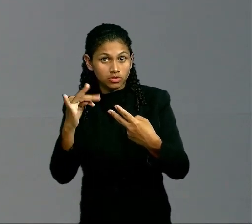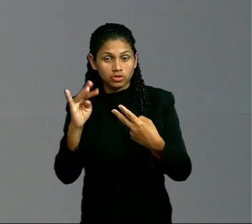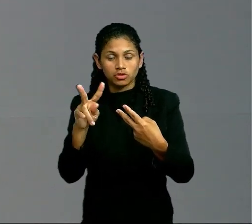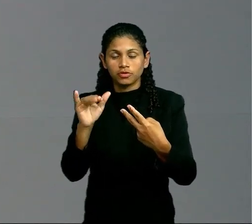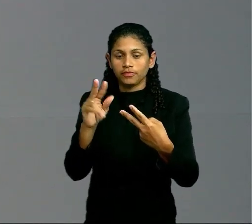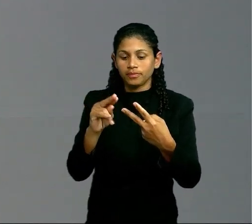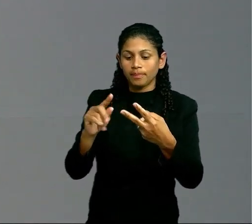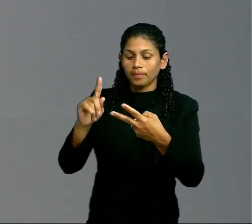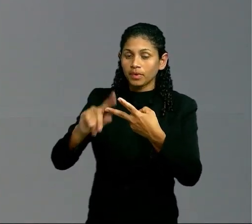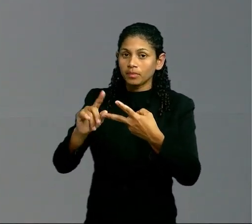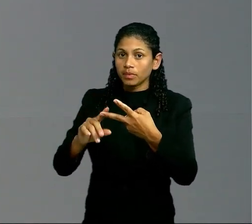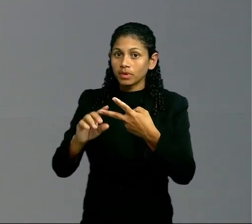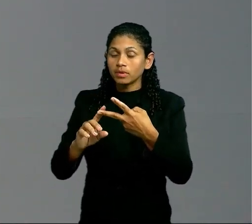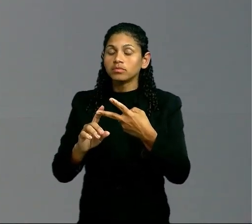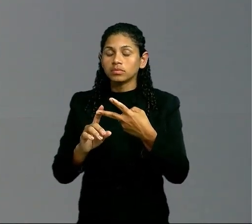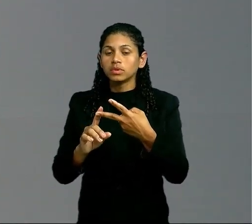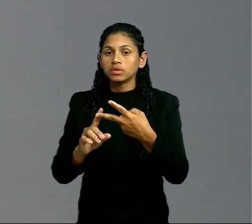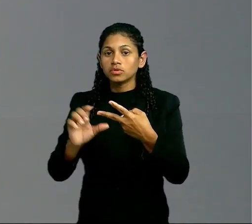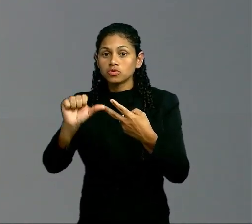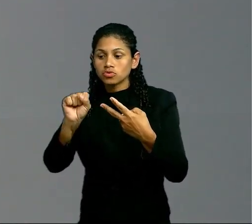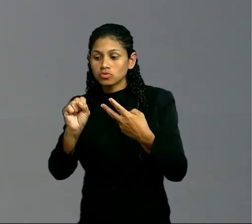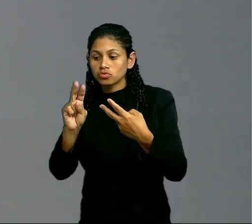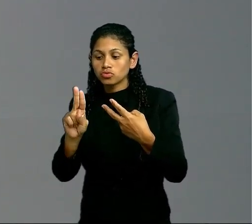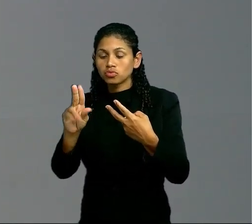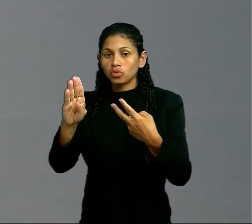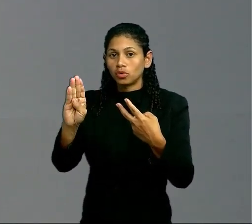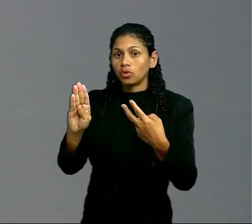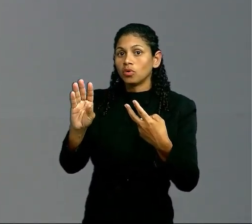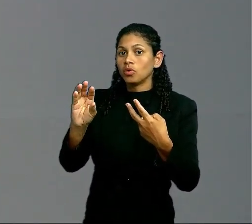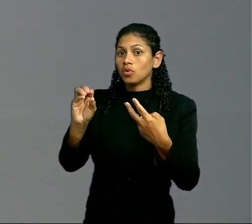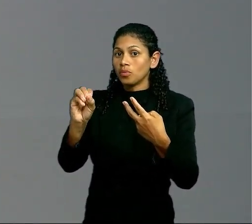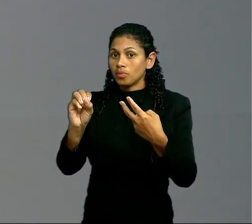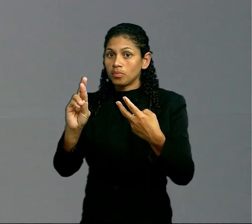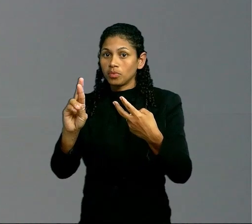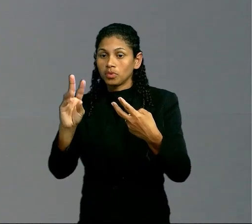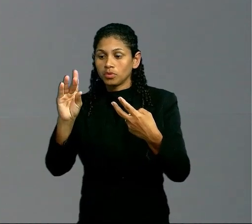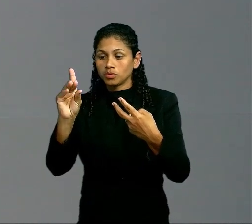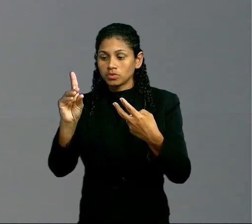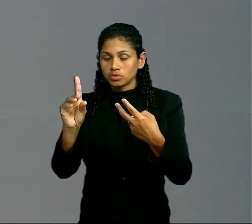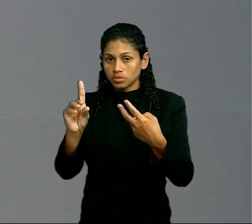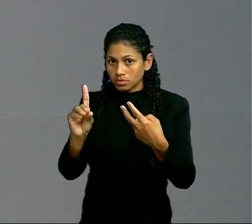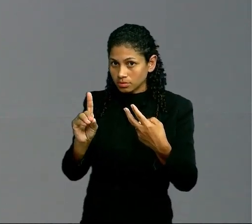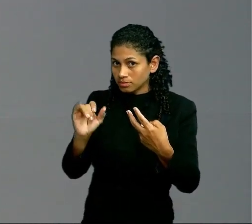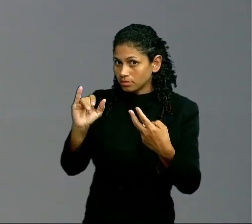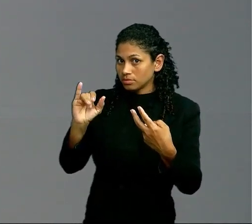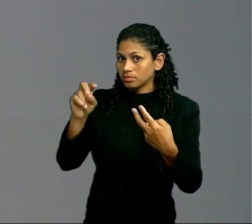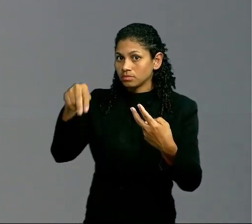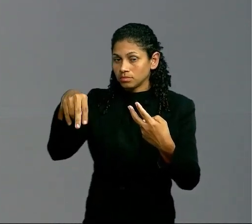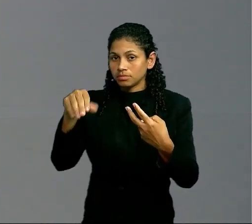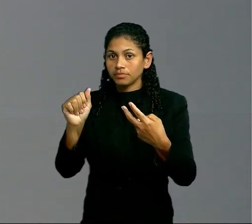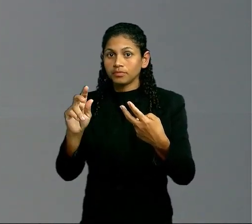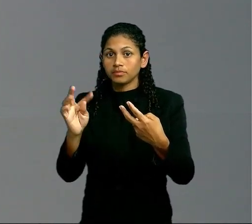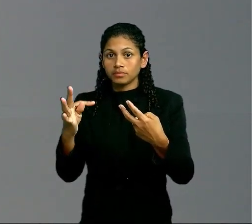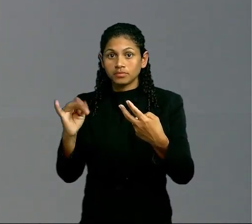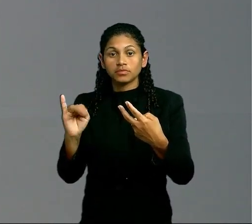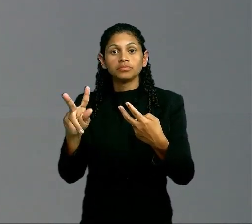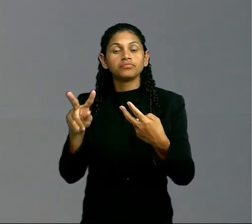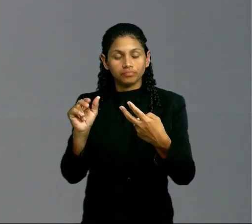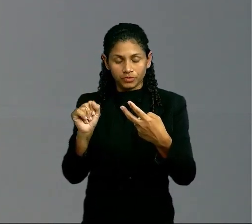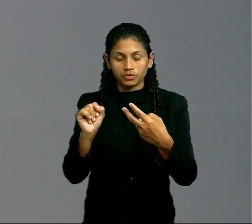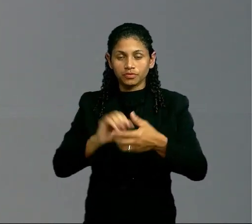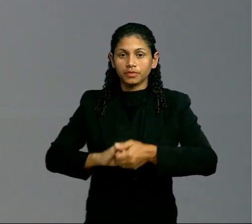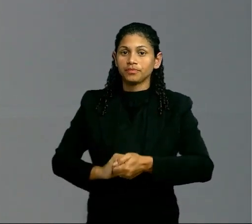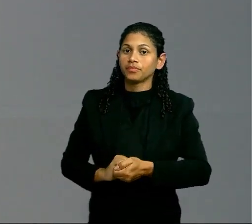temos basicamente dois grupos de classe de palavras, as